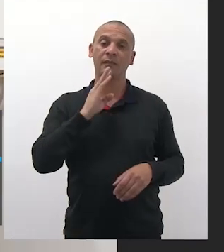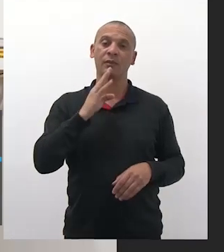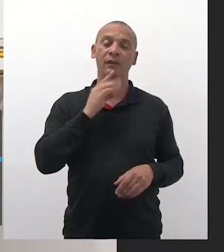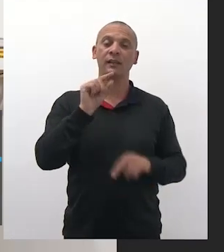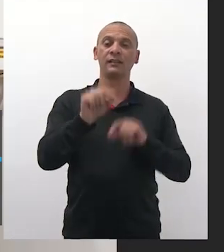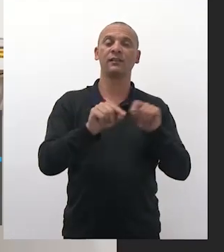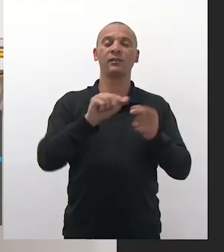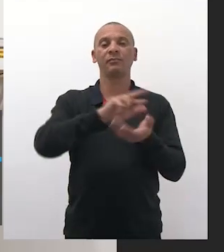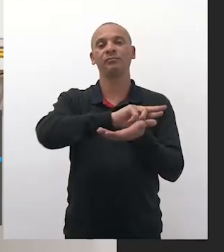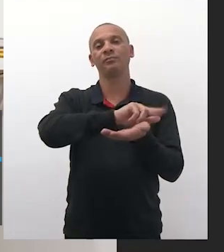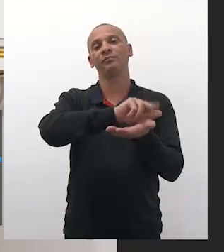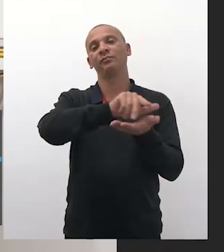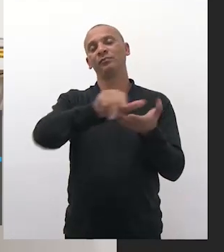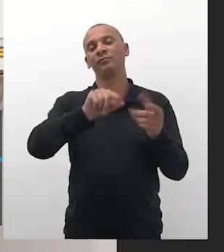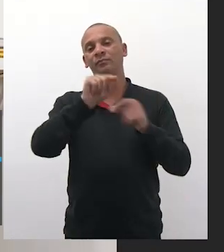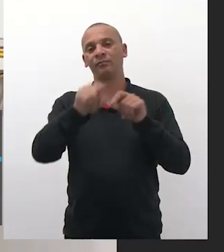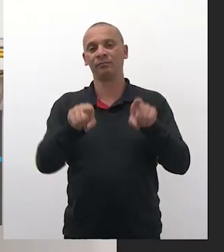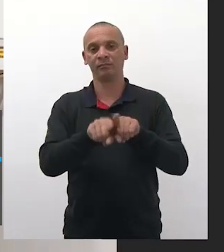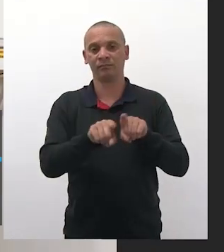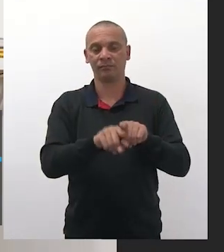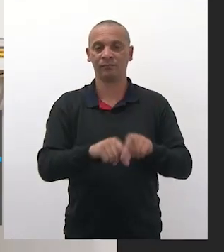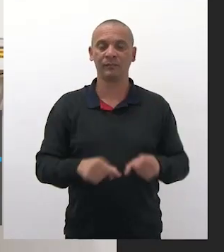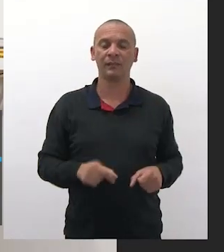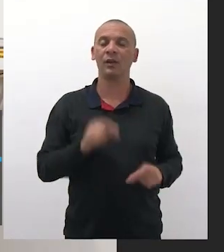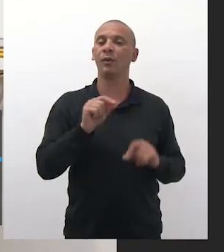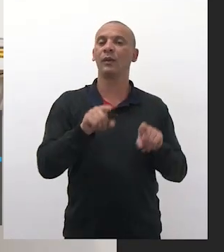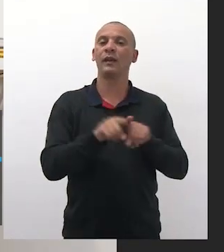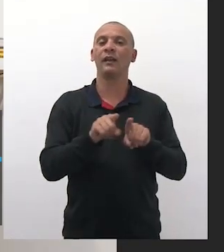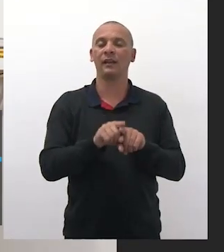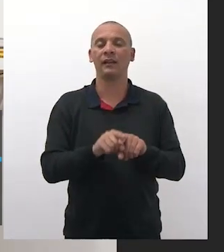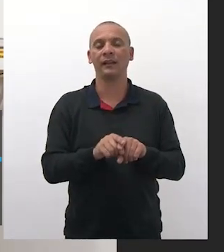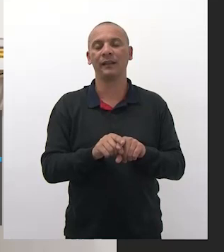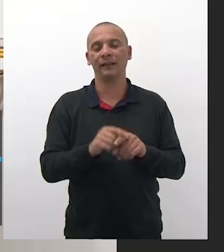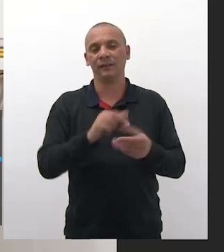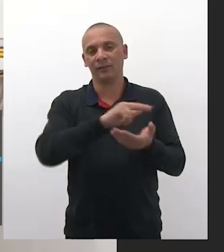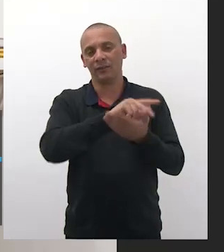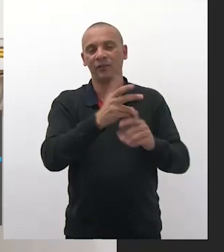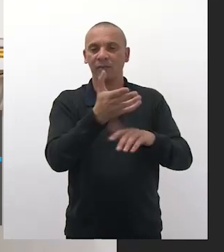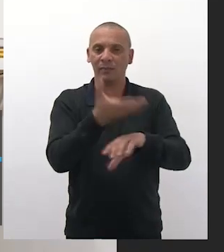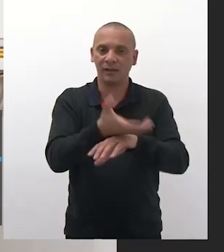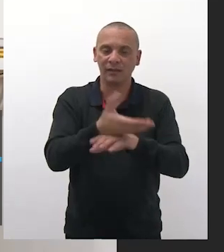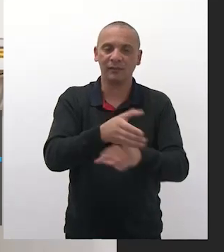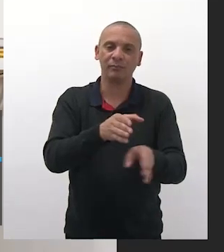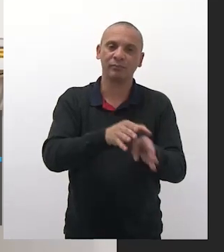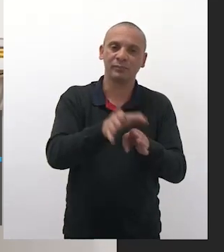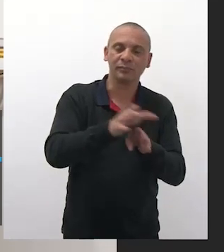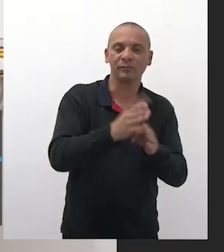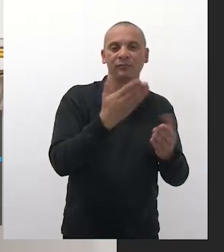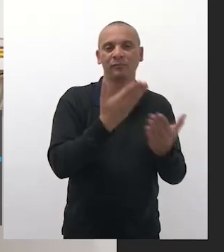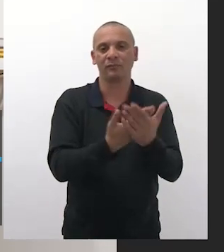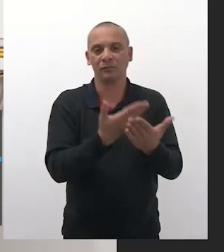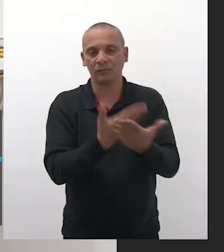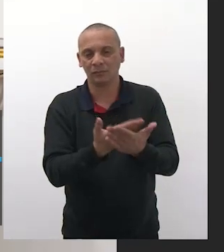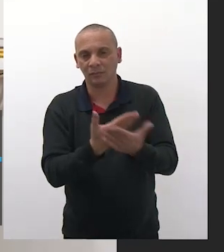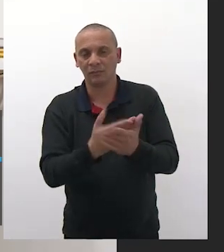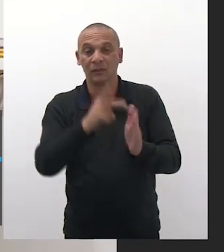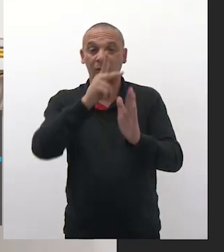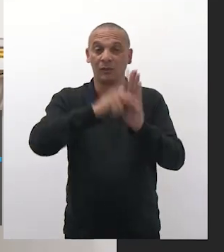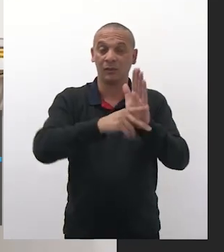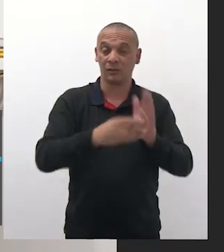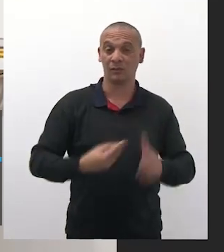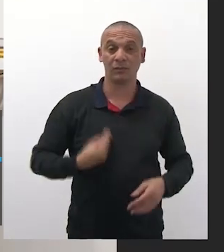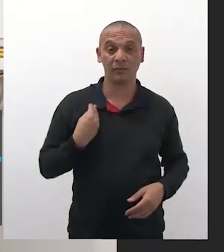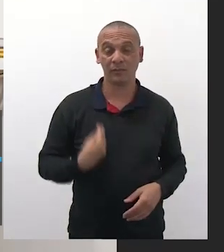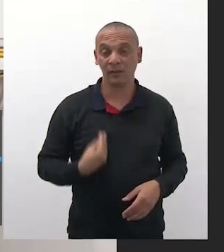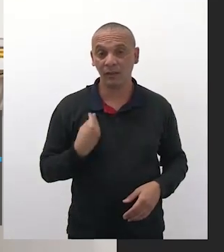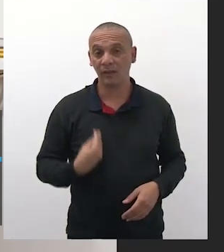disciplinas diversificadas, que são as eletivas, orientações de estudo, projeto de vida,